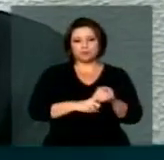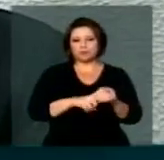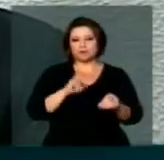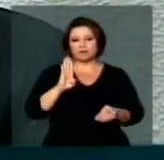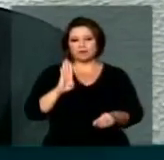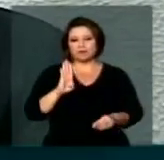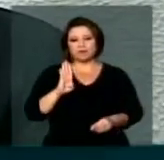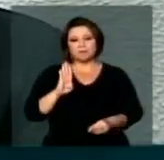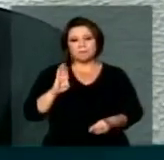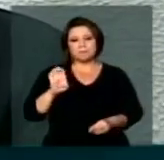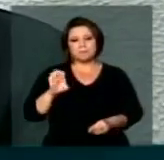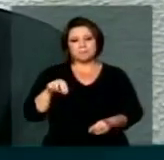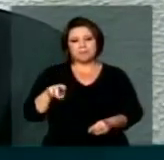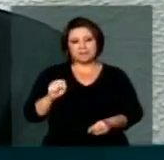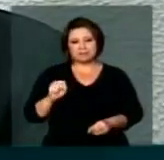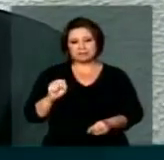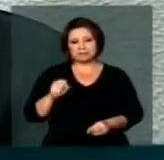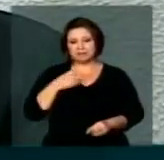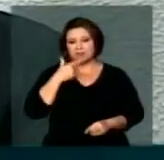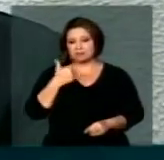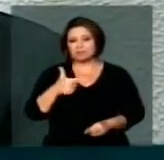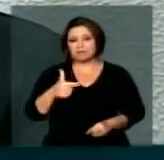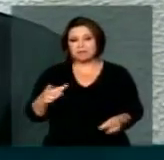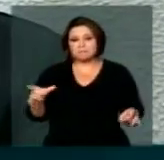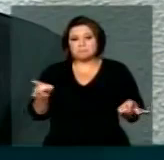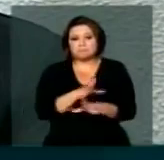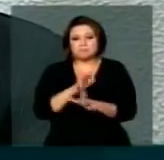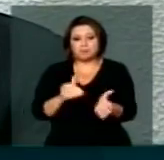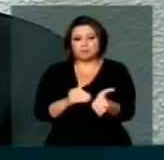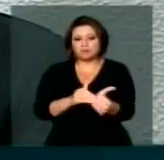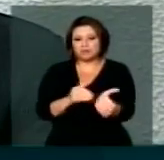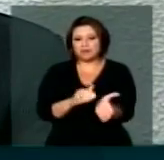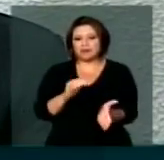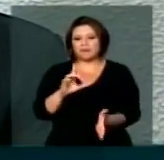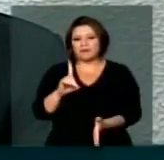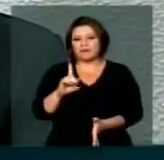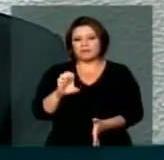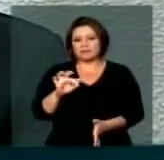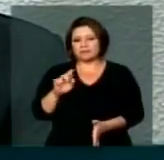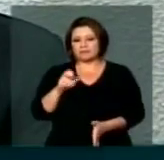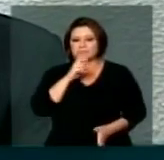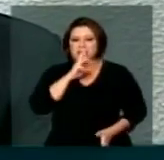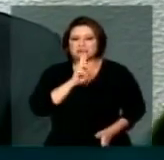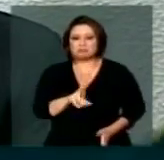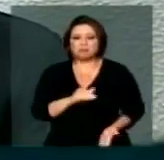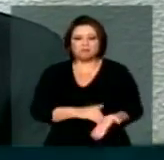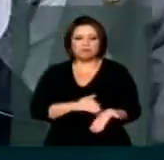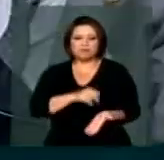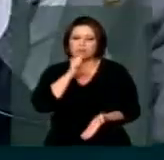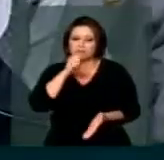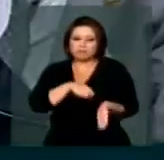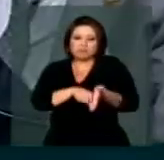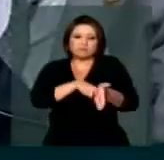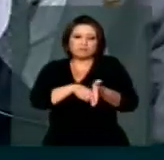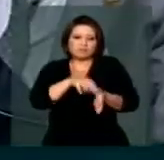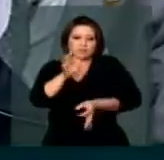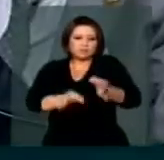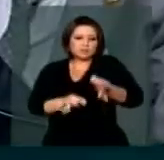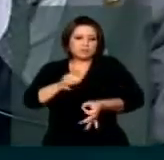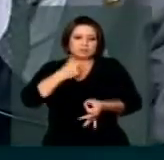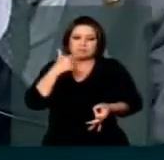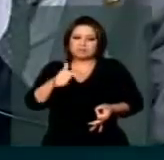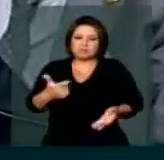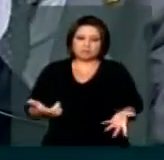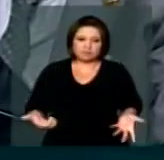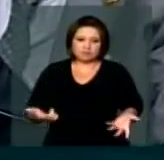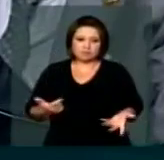independente sem ter havido ainda a apresentação de defesa. Eu entendi. Isso você entendeu. Eu estou totalmente.